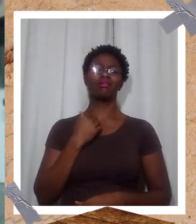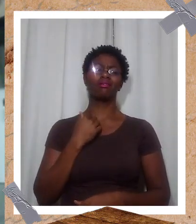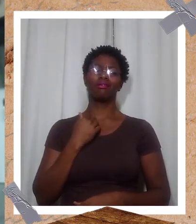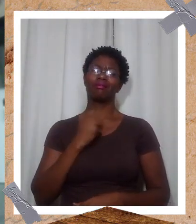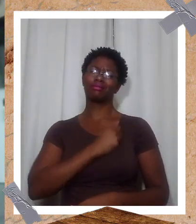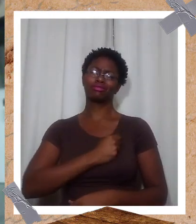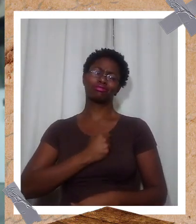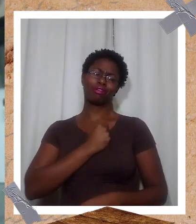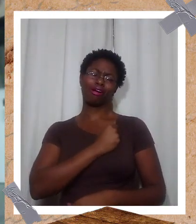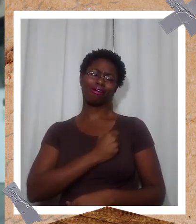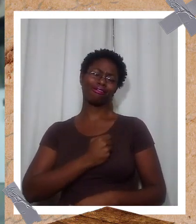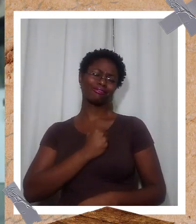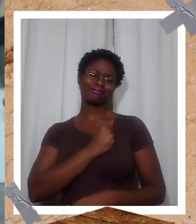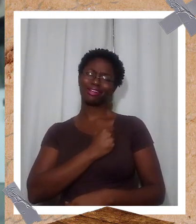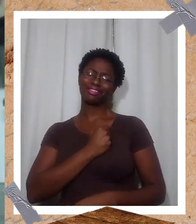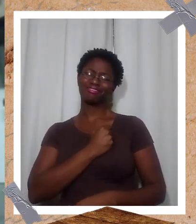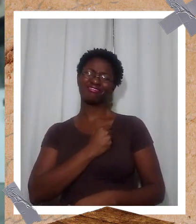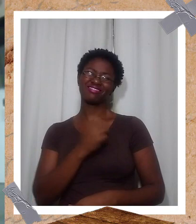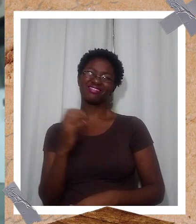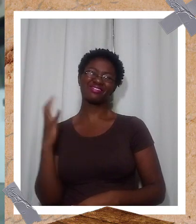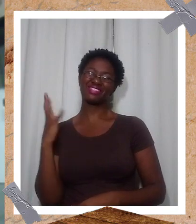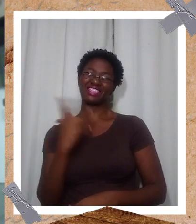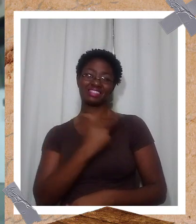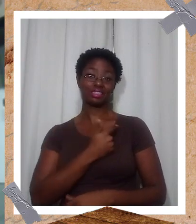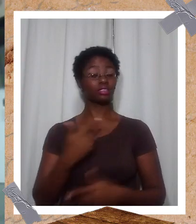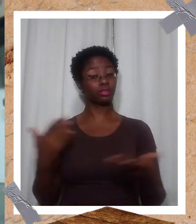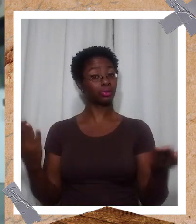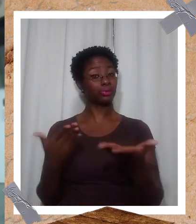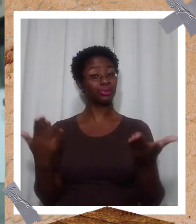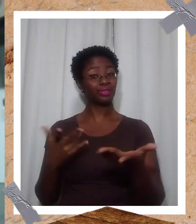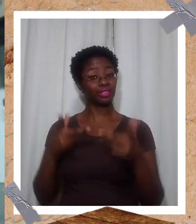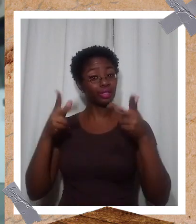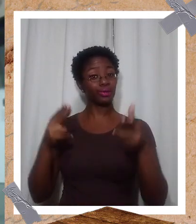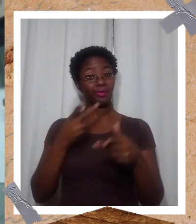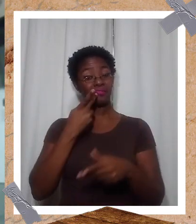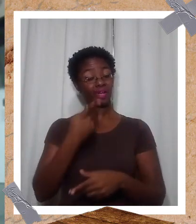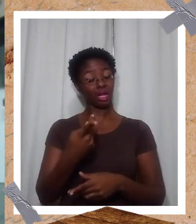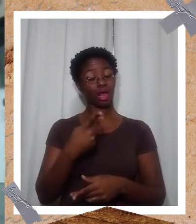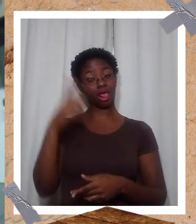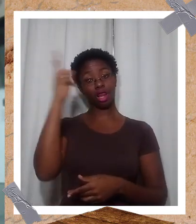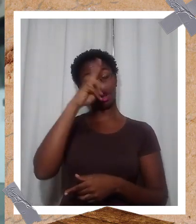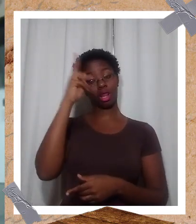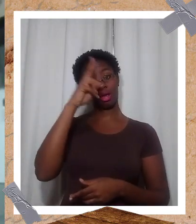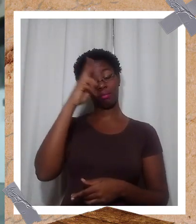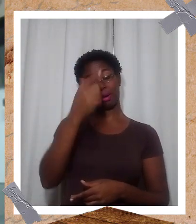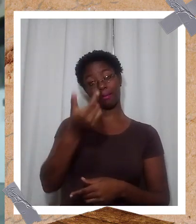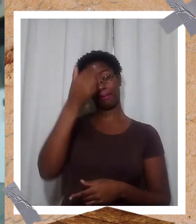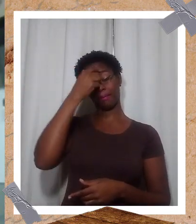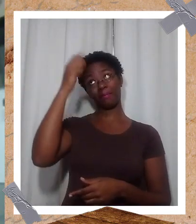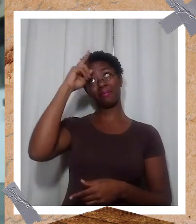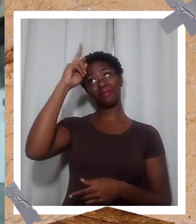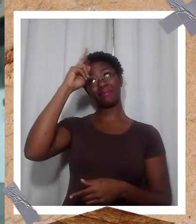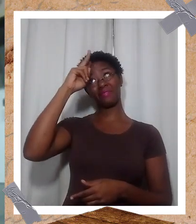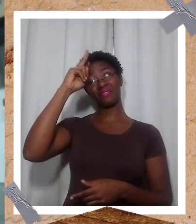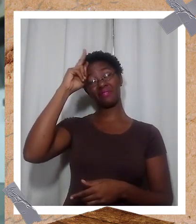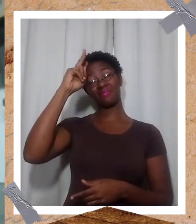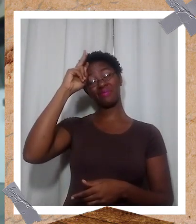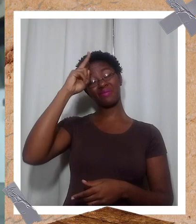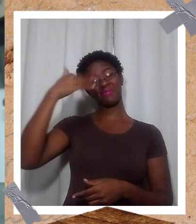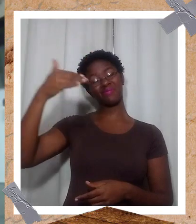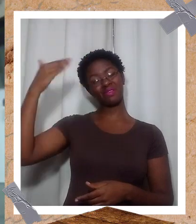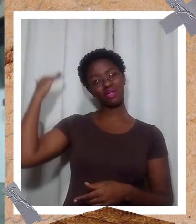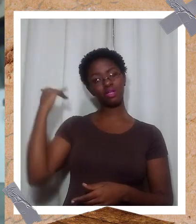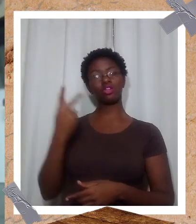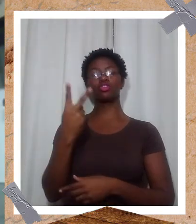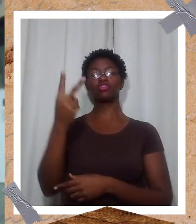de reinvenções, né? E é um pouco sobre isso que a gente vai falar hoje, resgatar memórias e histórias de 2